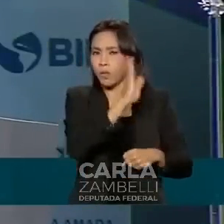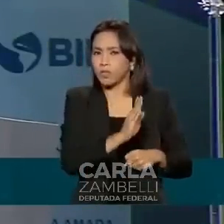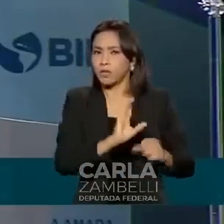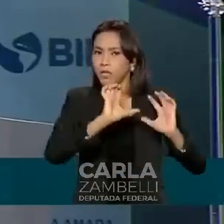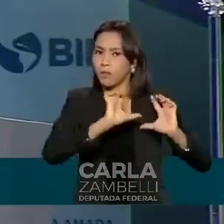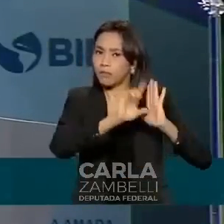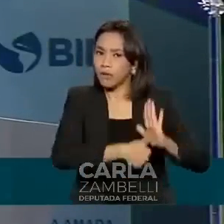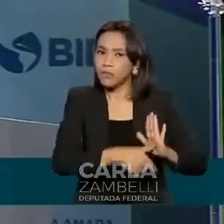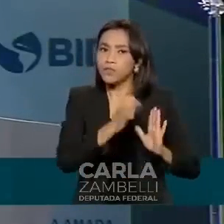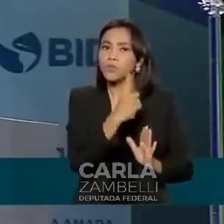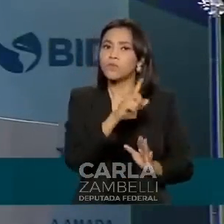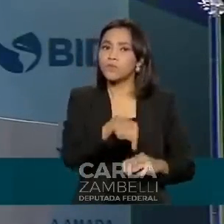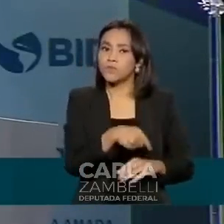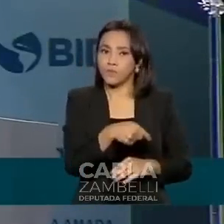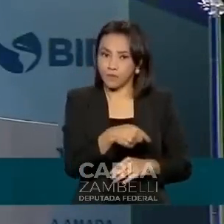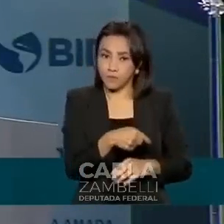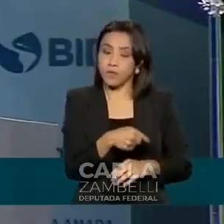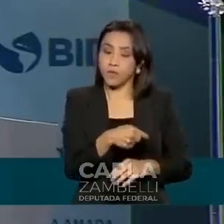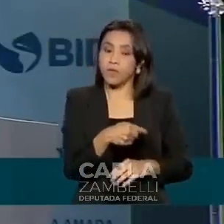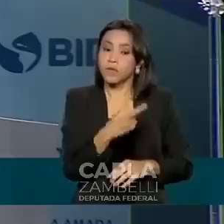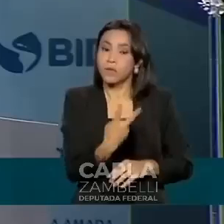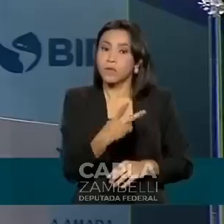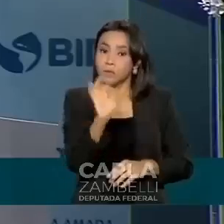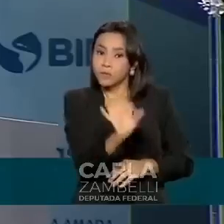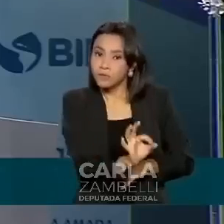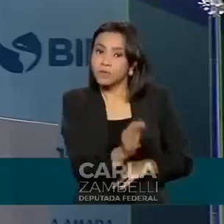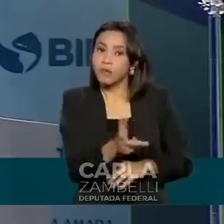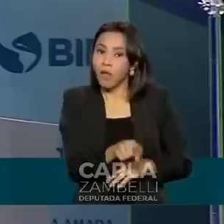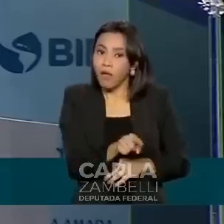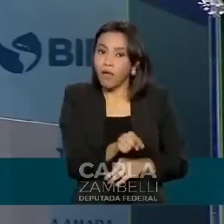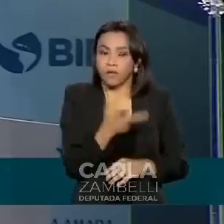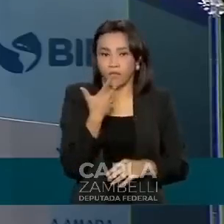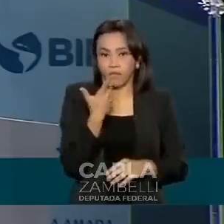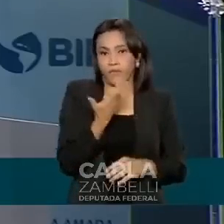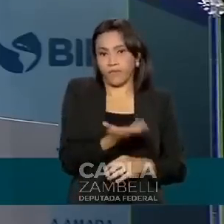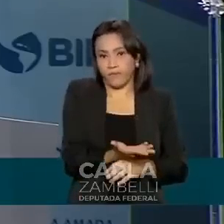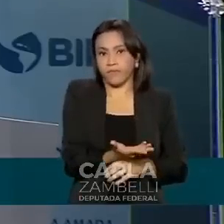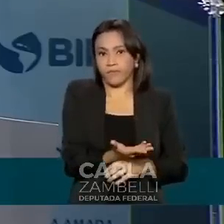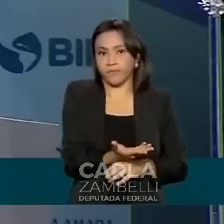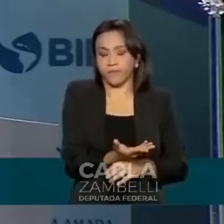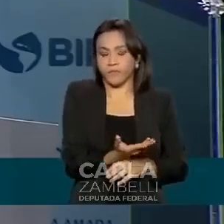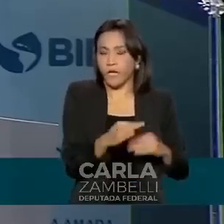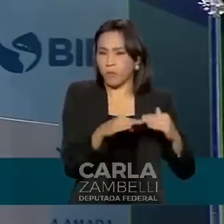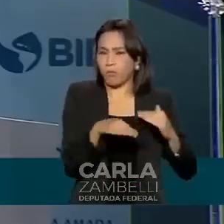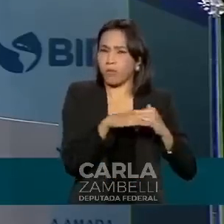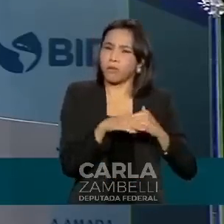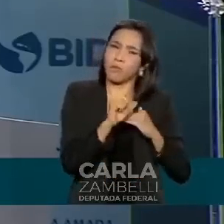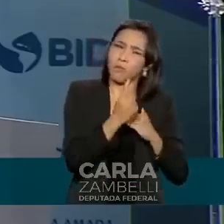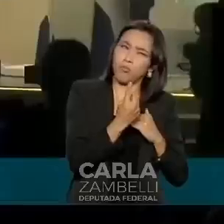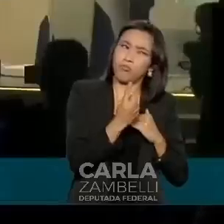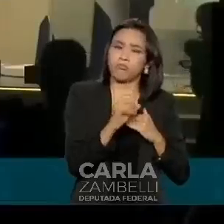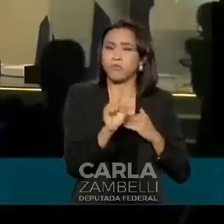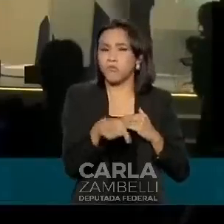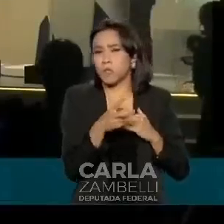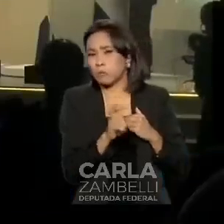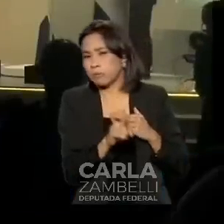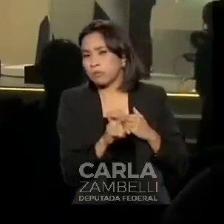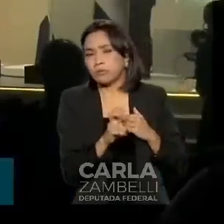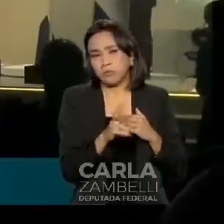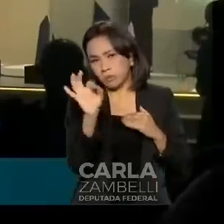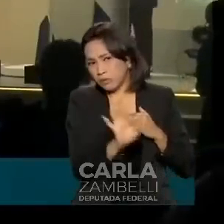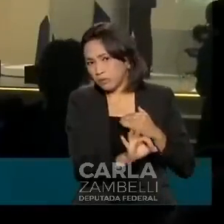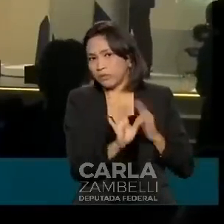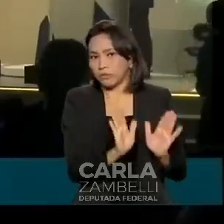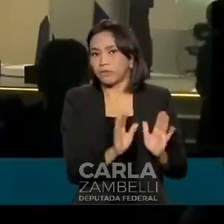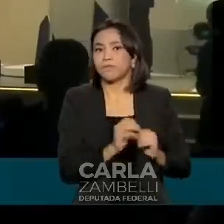uma recessão de um e meio por cento era a chamativa usual padrão era entre um de guerra da une nem por